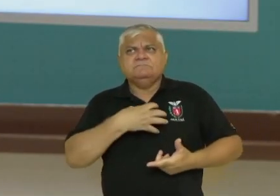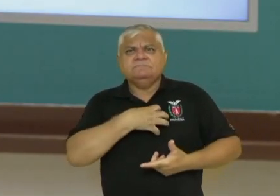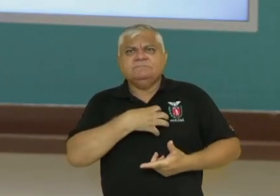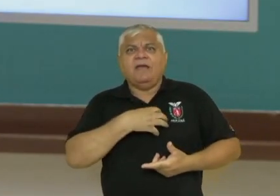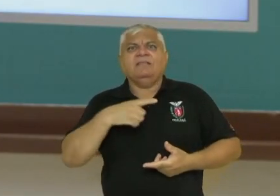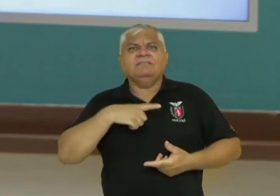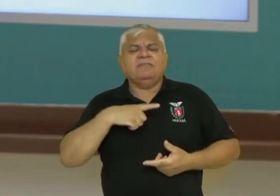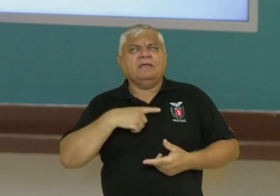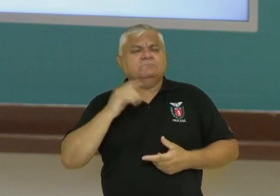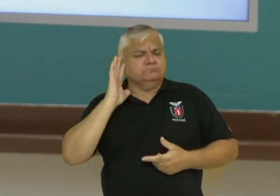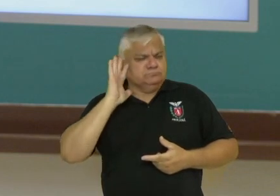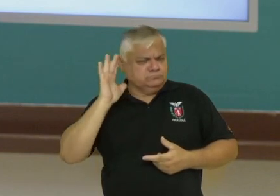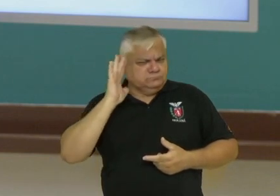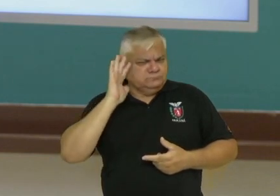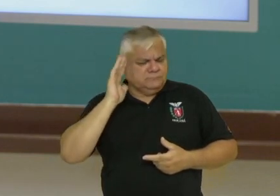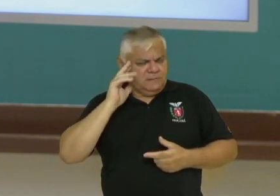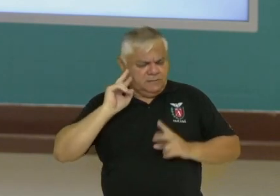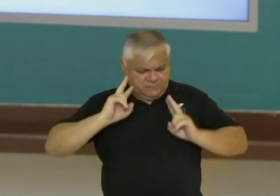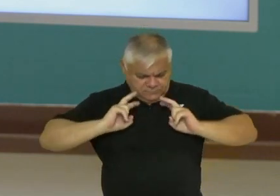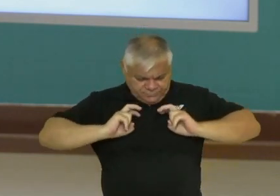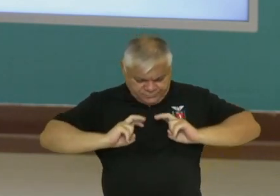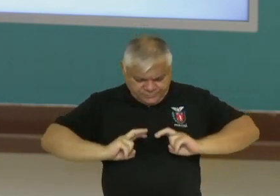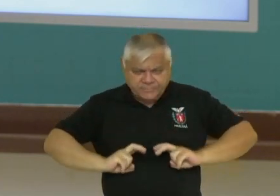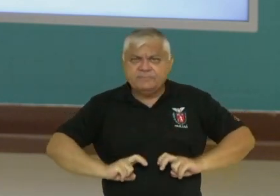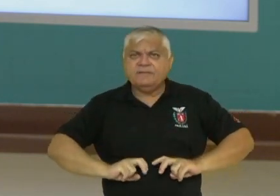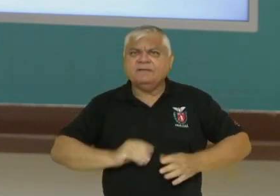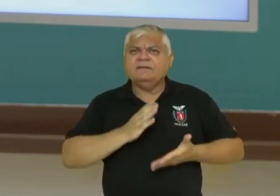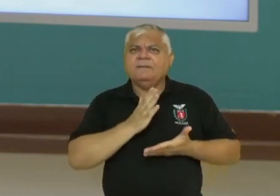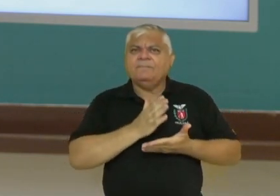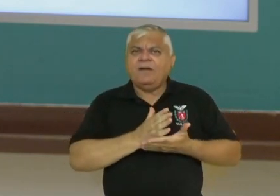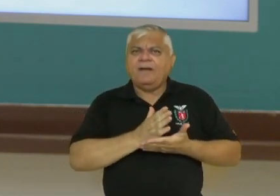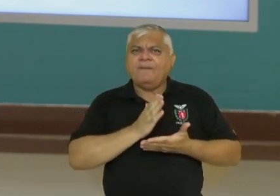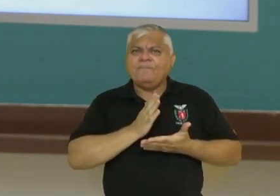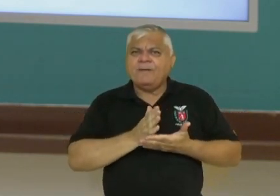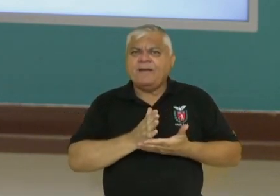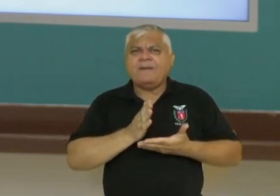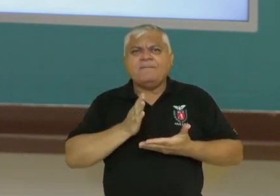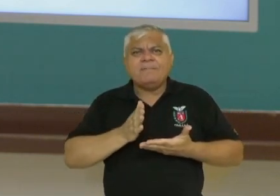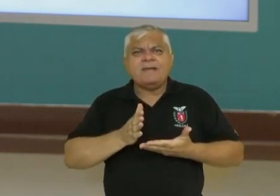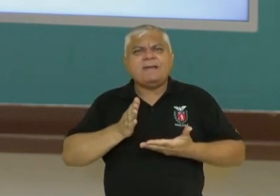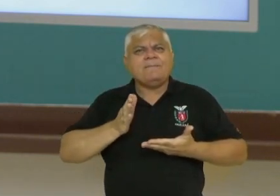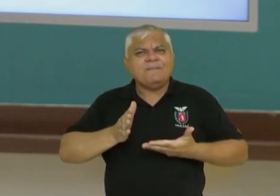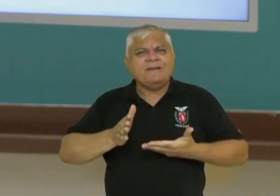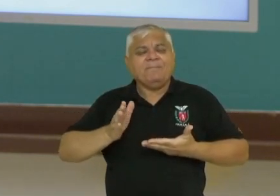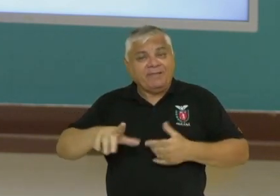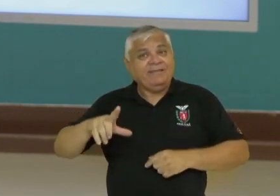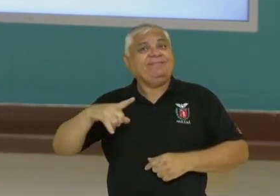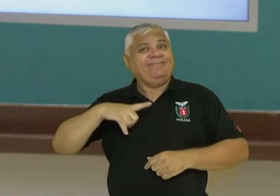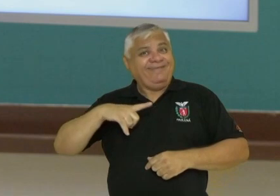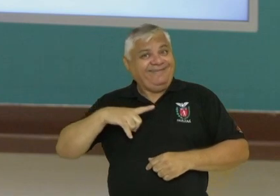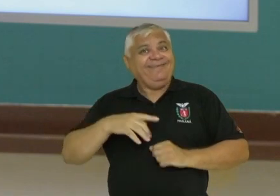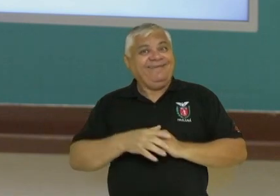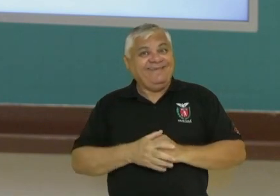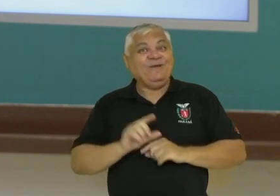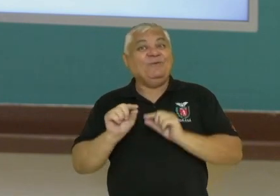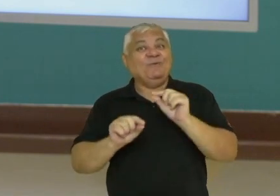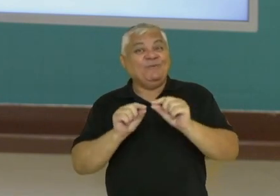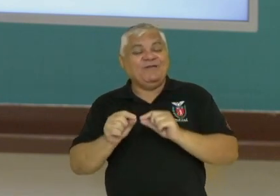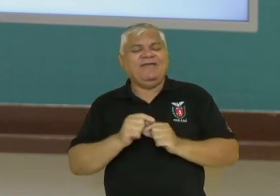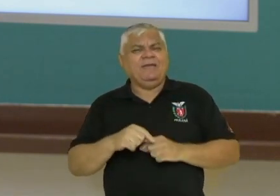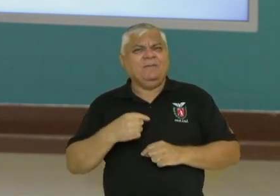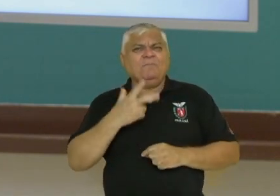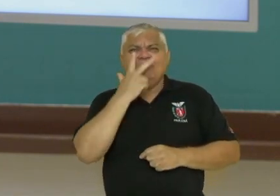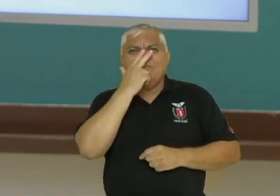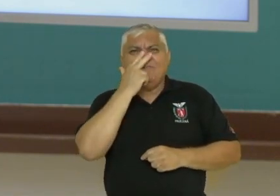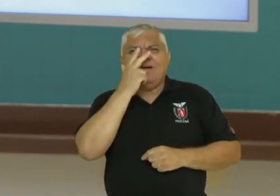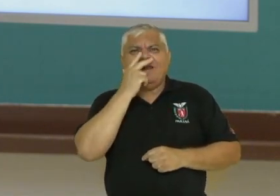pararmos para pensar nos ritmos do nosso corpo, desse corpo humano, daí já vem uma